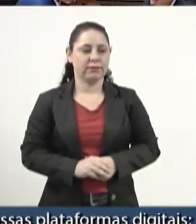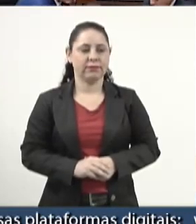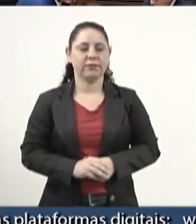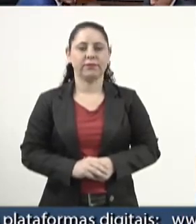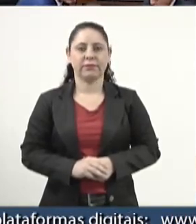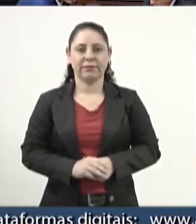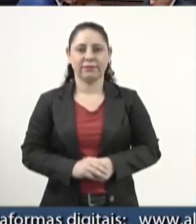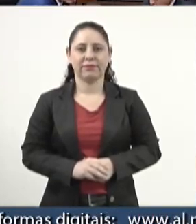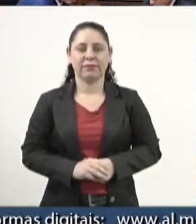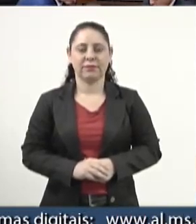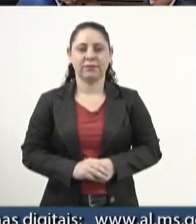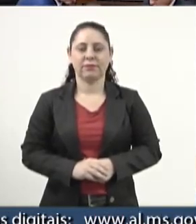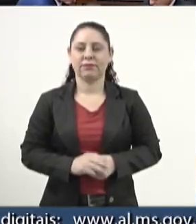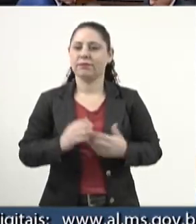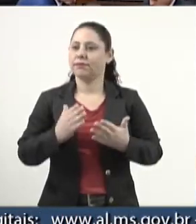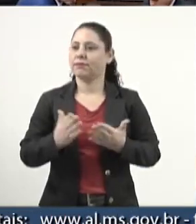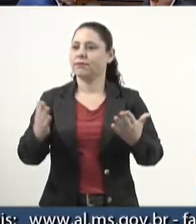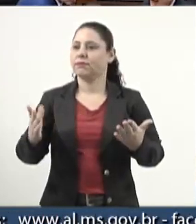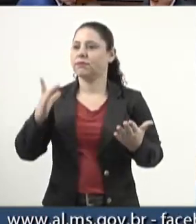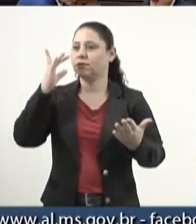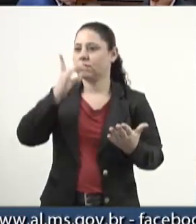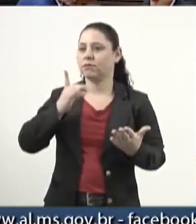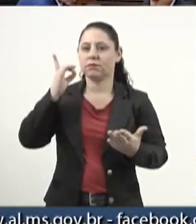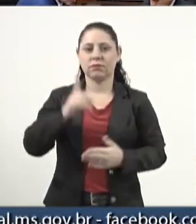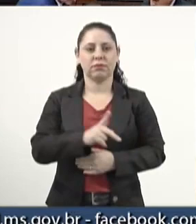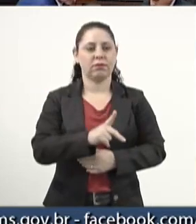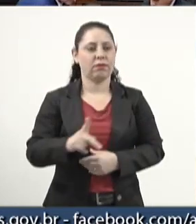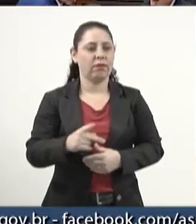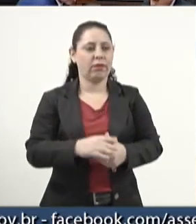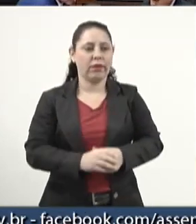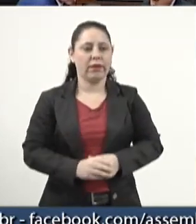Senhor presidente, senhores deputados, eu